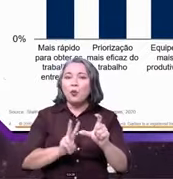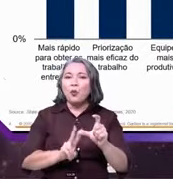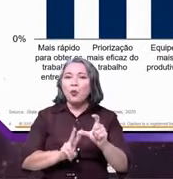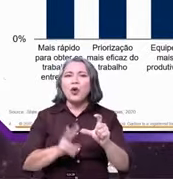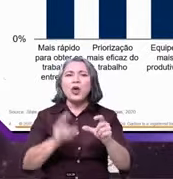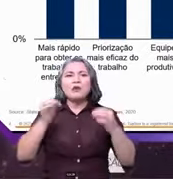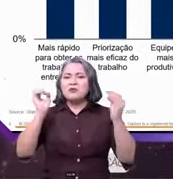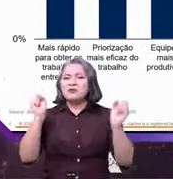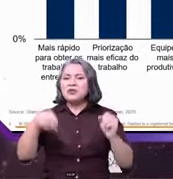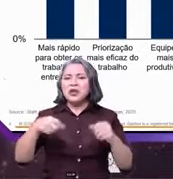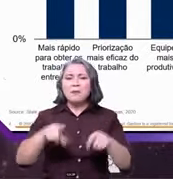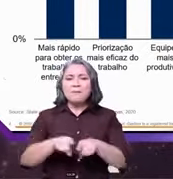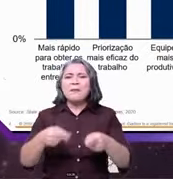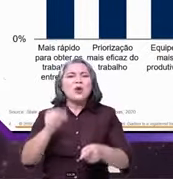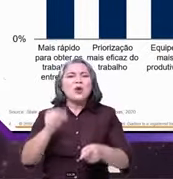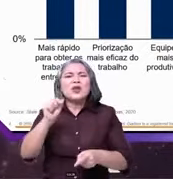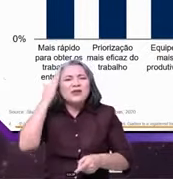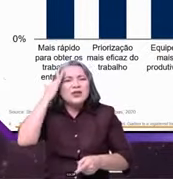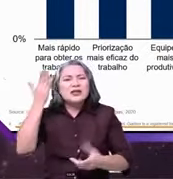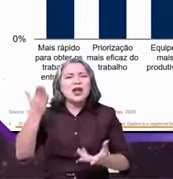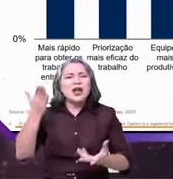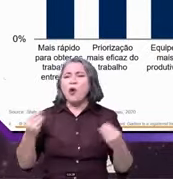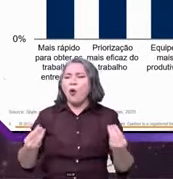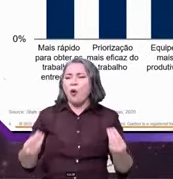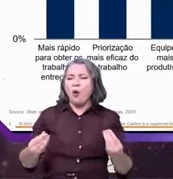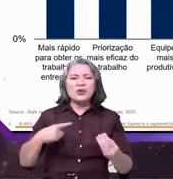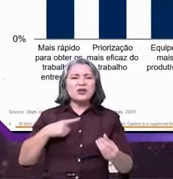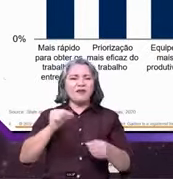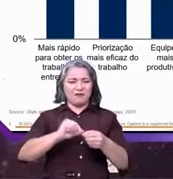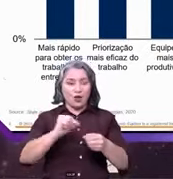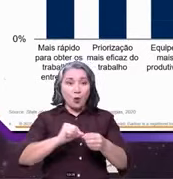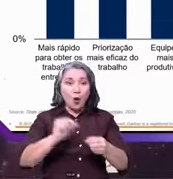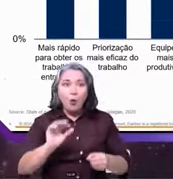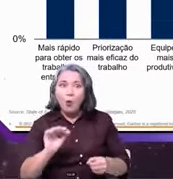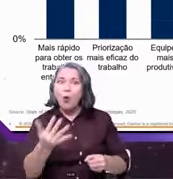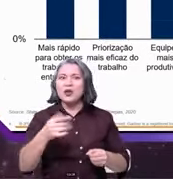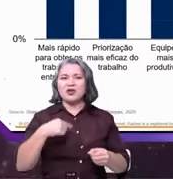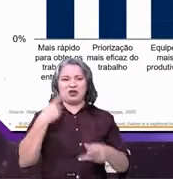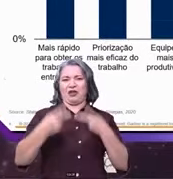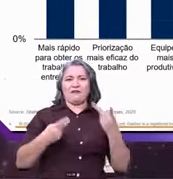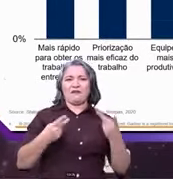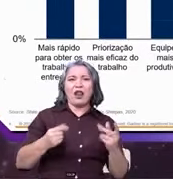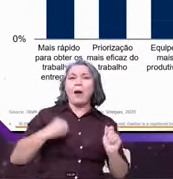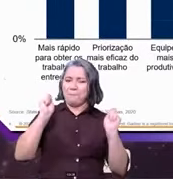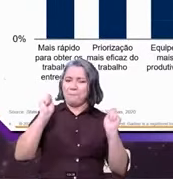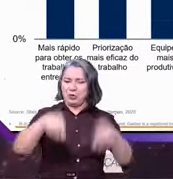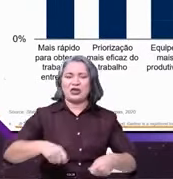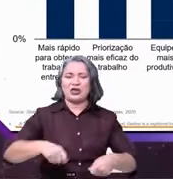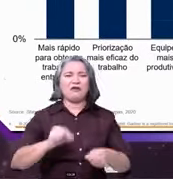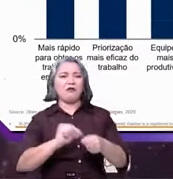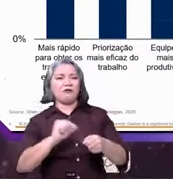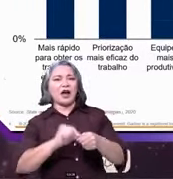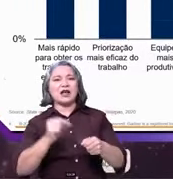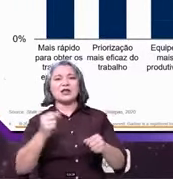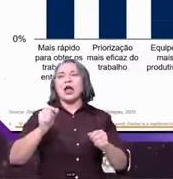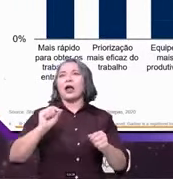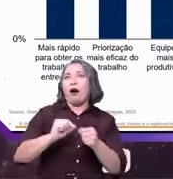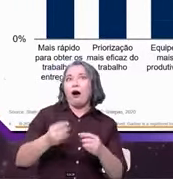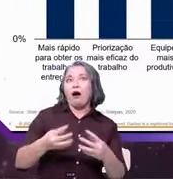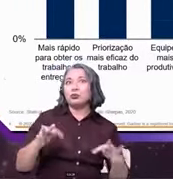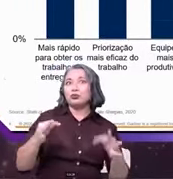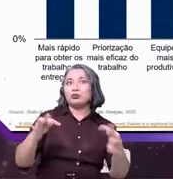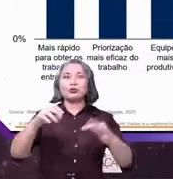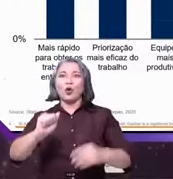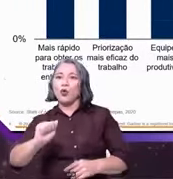mas o que o senhor sabe? Aonde o senhor já viu isso funcionando? O senhor está dizendo que é possível fazer inovação a respeito